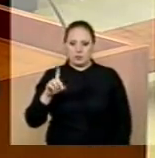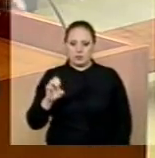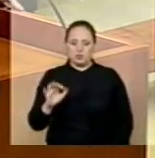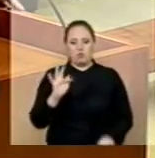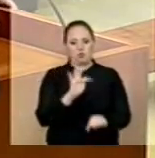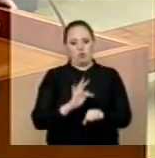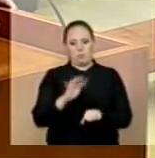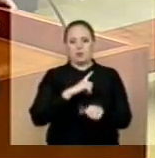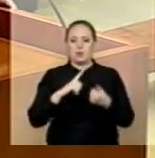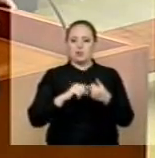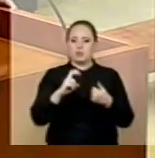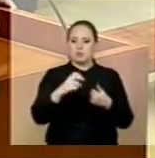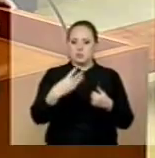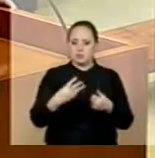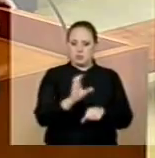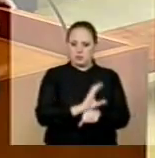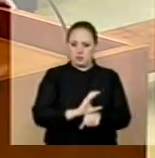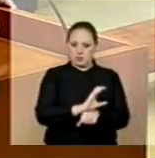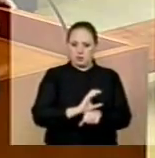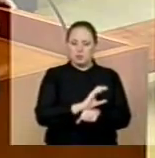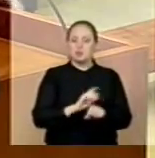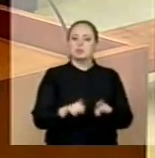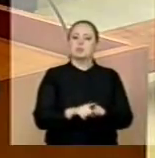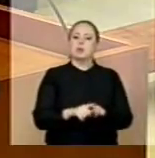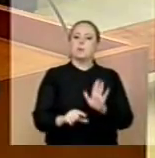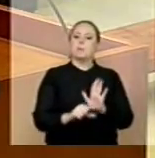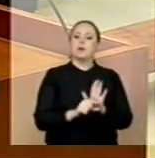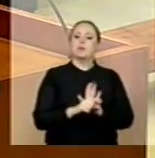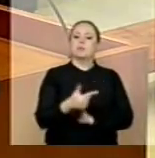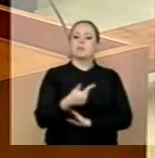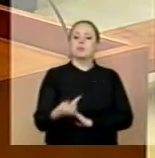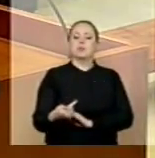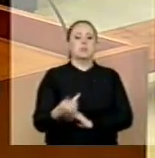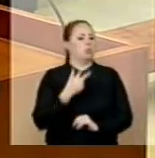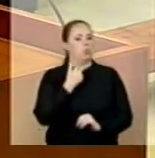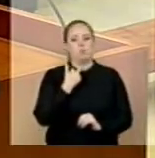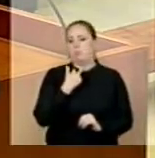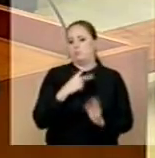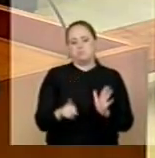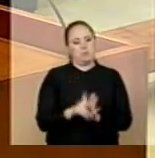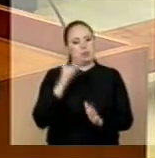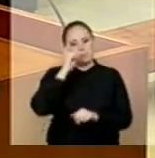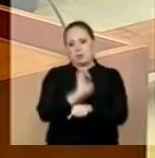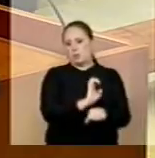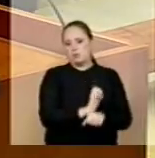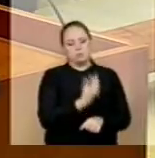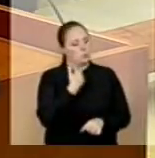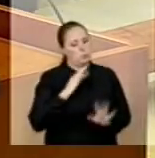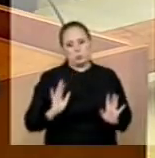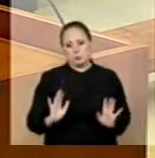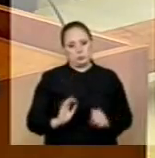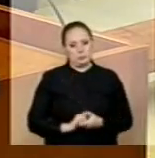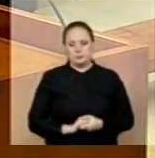da Constituição, a despeito do parágrafo 1º do artigo 27, não pode ser estendida aos deputados estaduais. Mas há